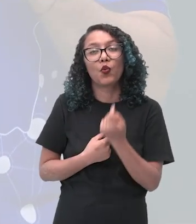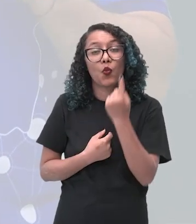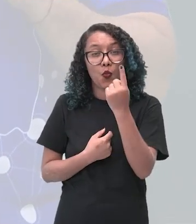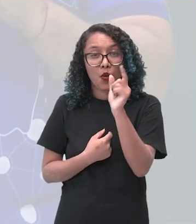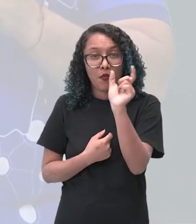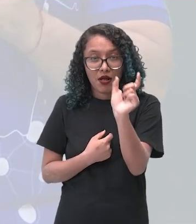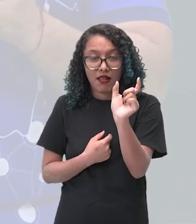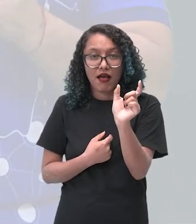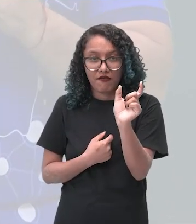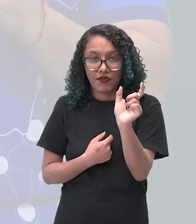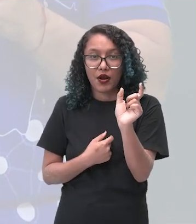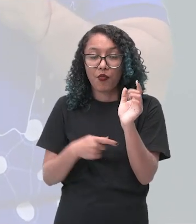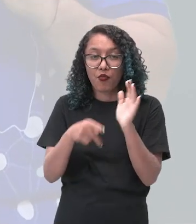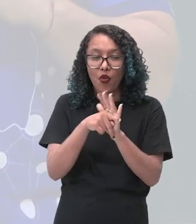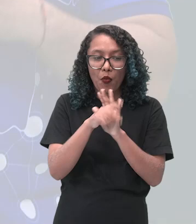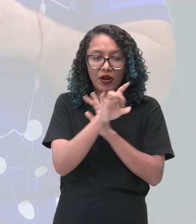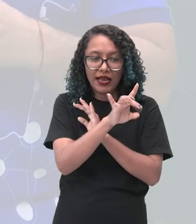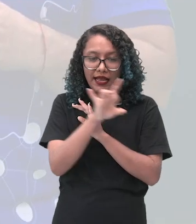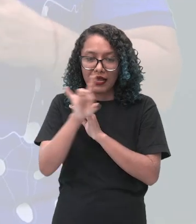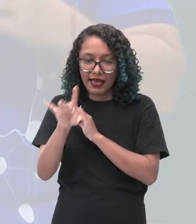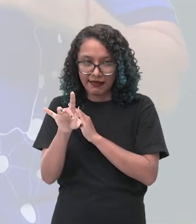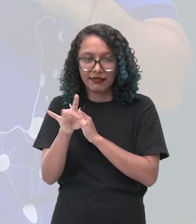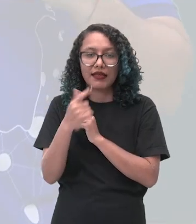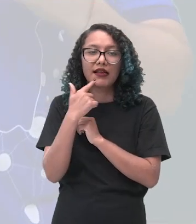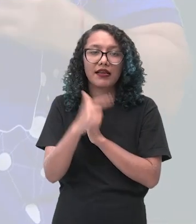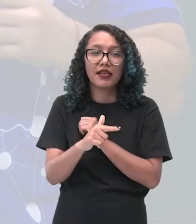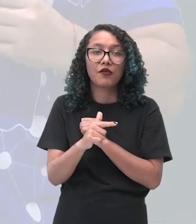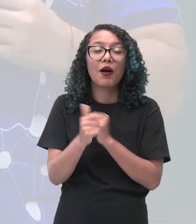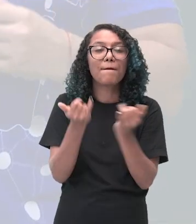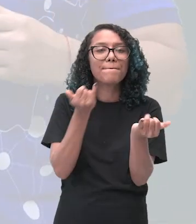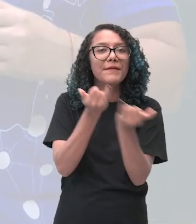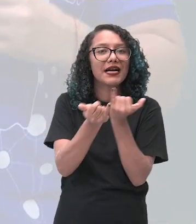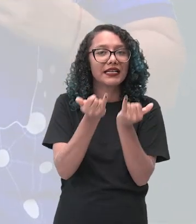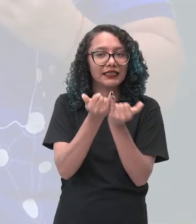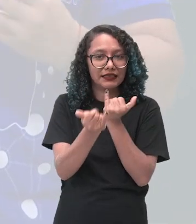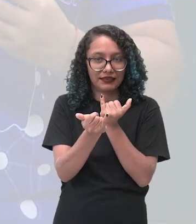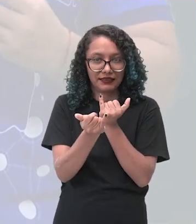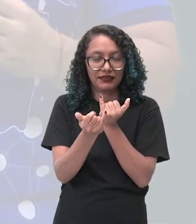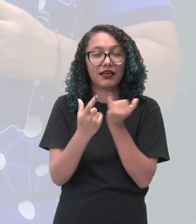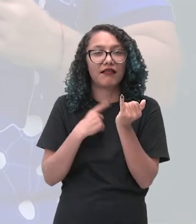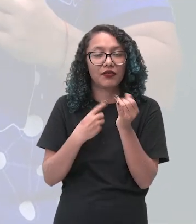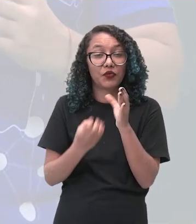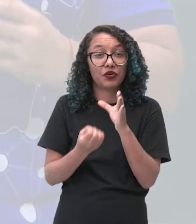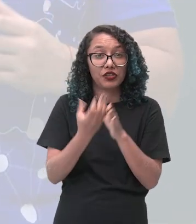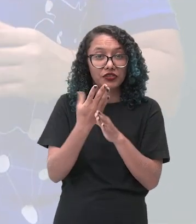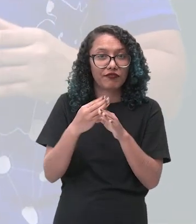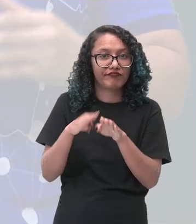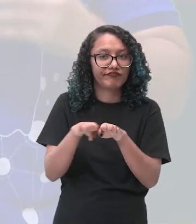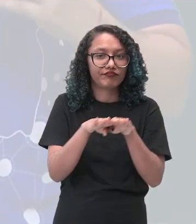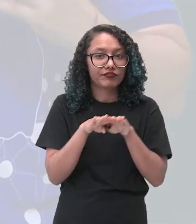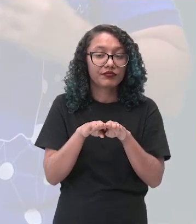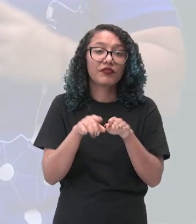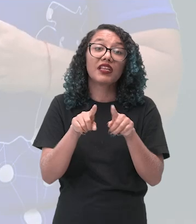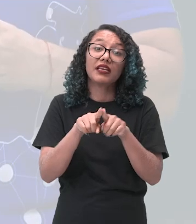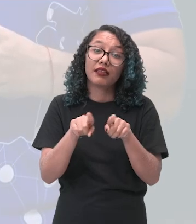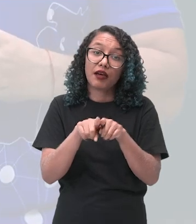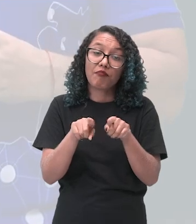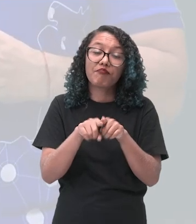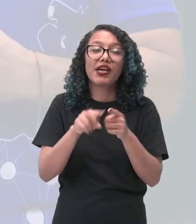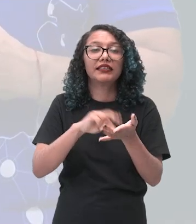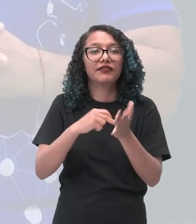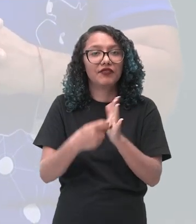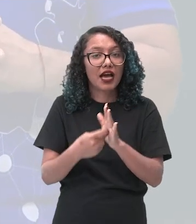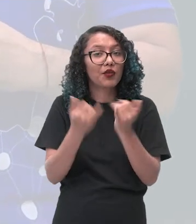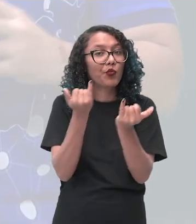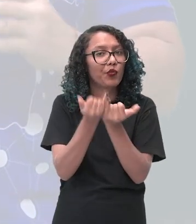se parecem, ok? Olha só, que elas compartilham uma origem em comum e significados